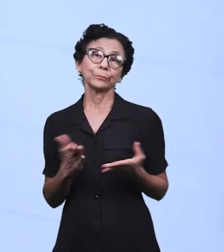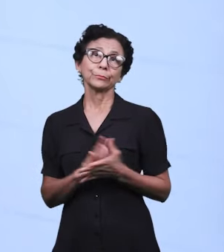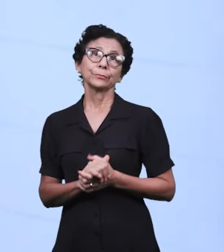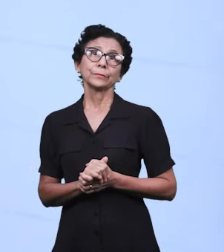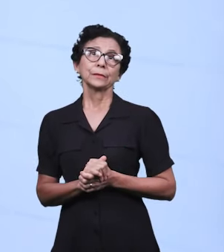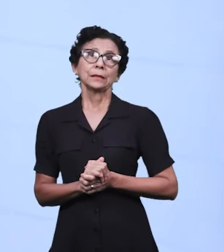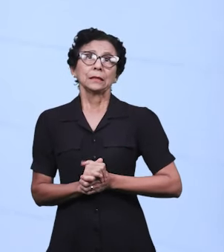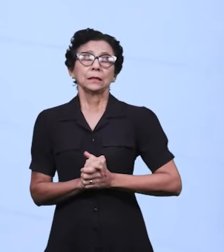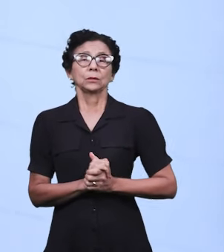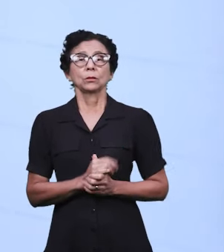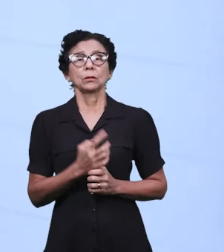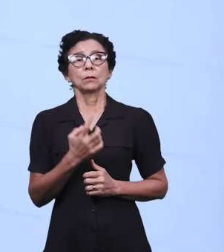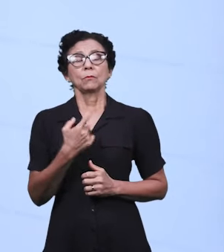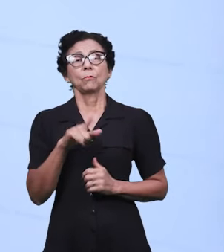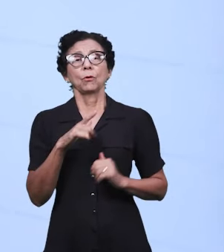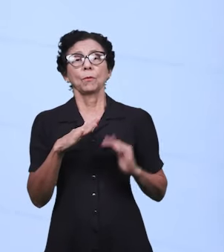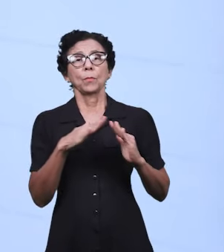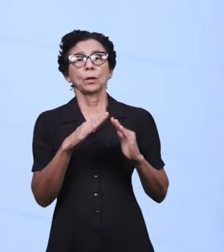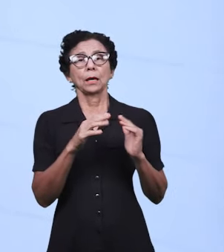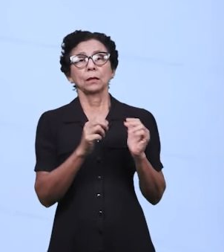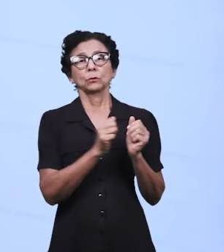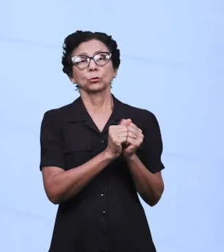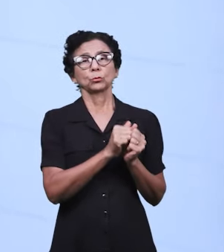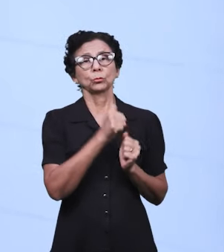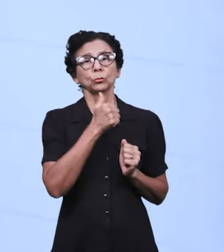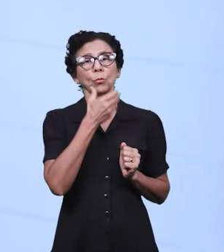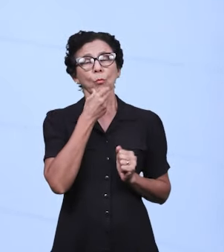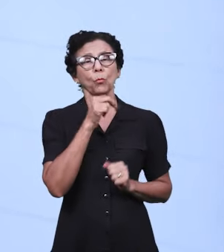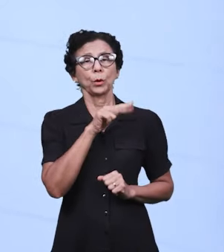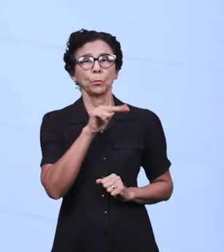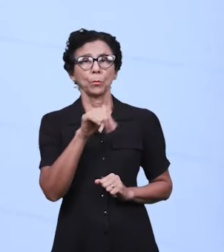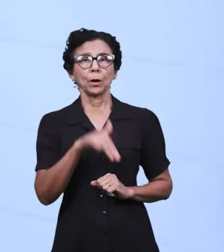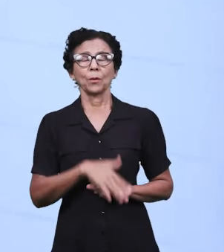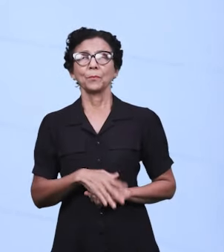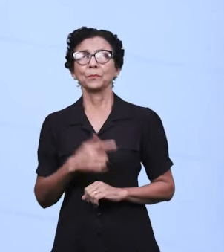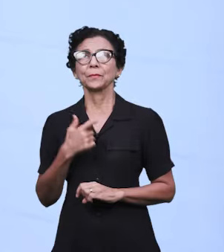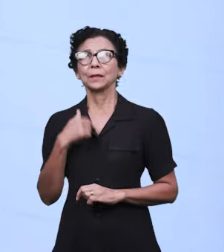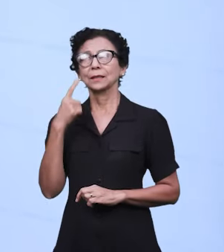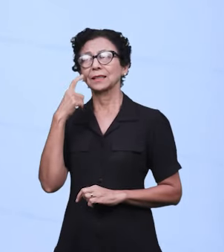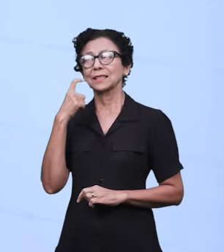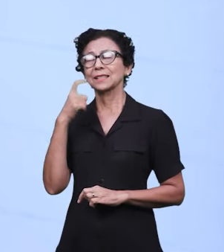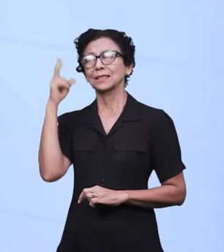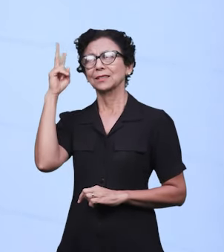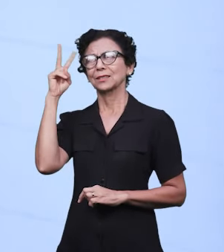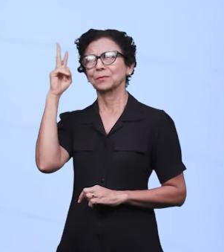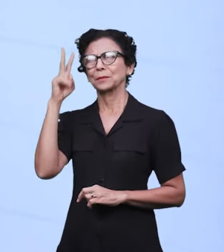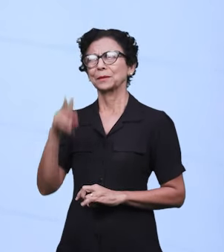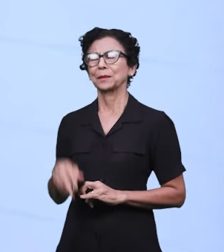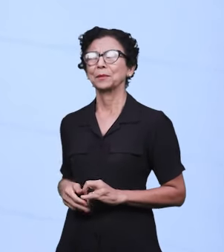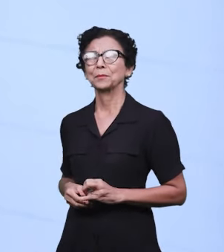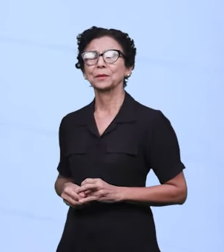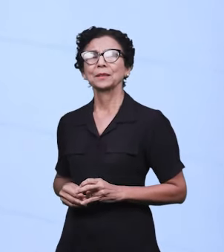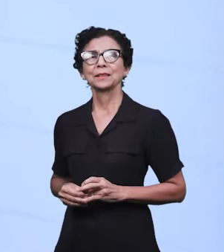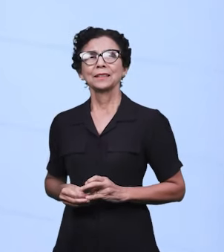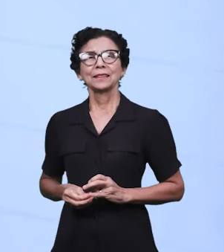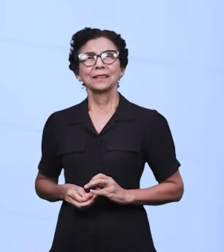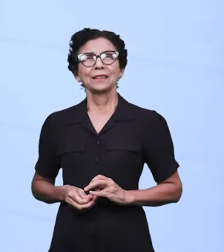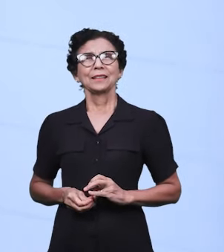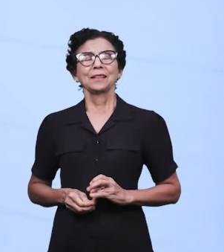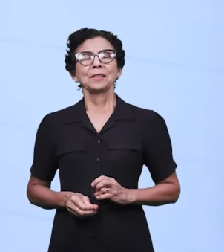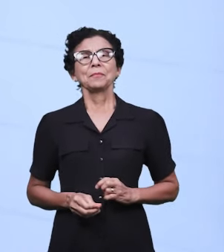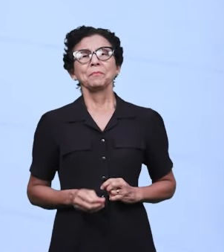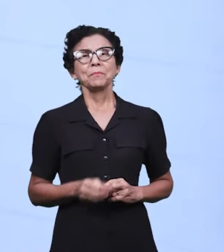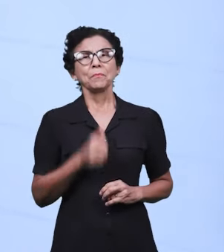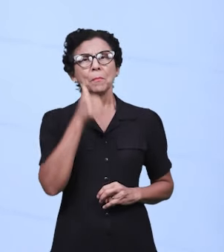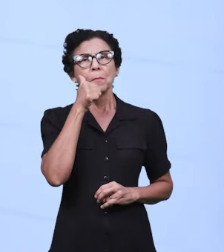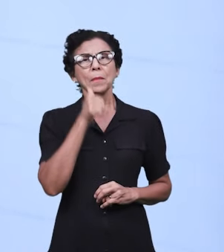um de meus irmãos. E é interessante que um fato que eu me lembro bem é que ela foi fazer alguma coisa